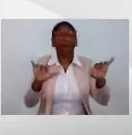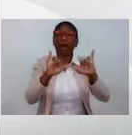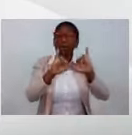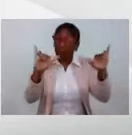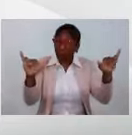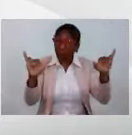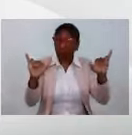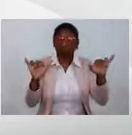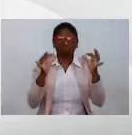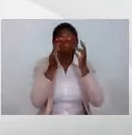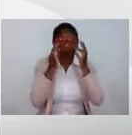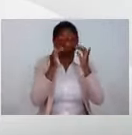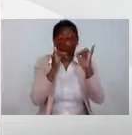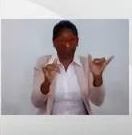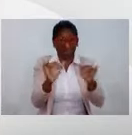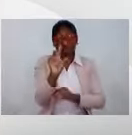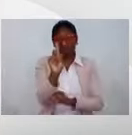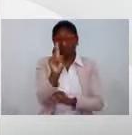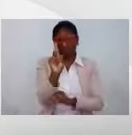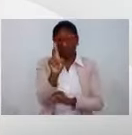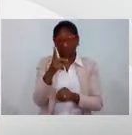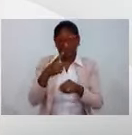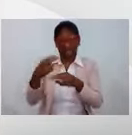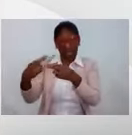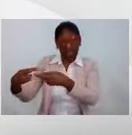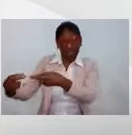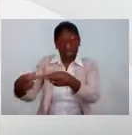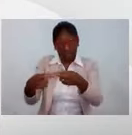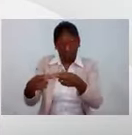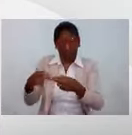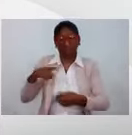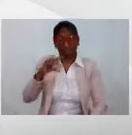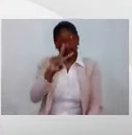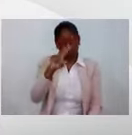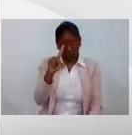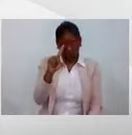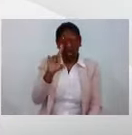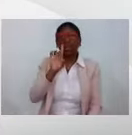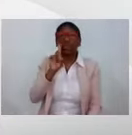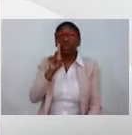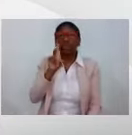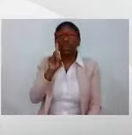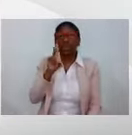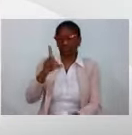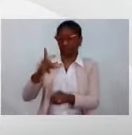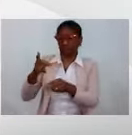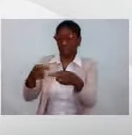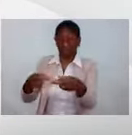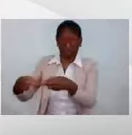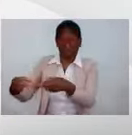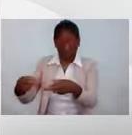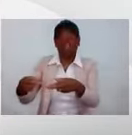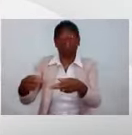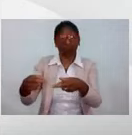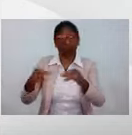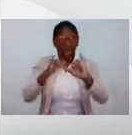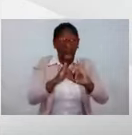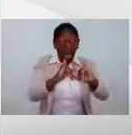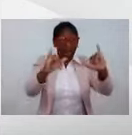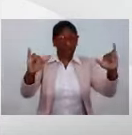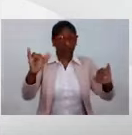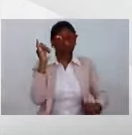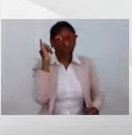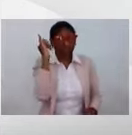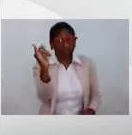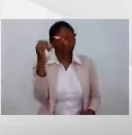as 12 das 21 regiões de saúde, de enfrentamento do Covid,